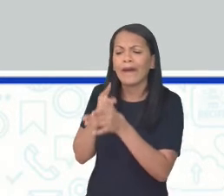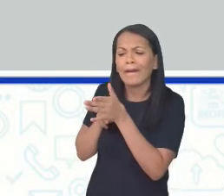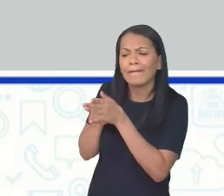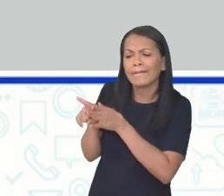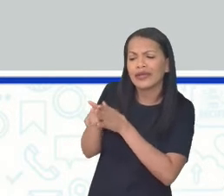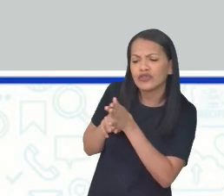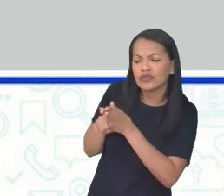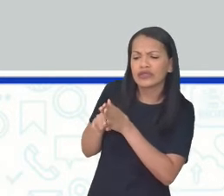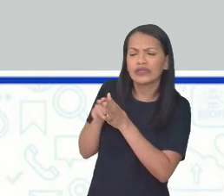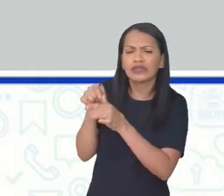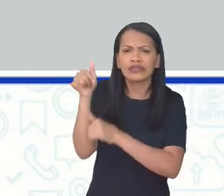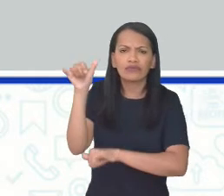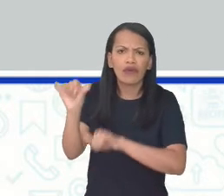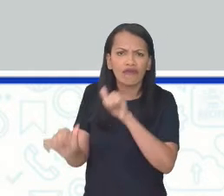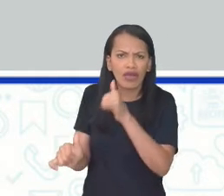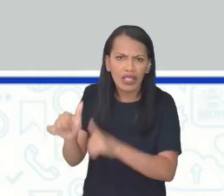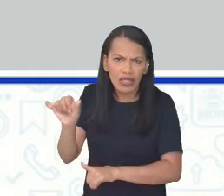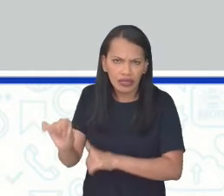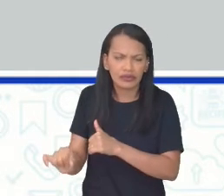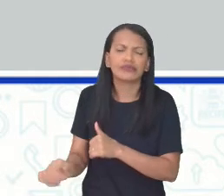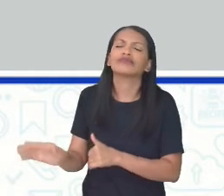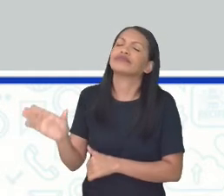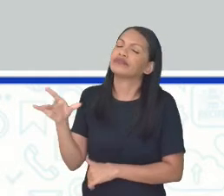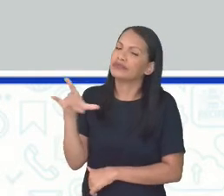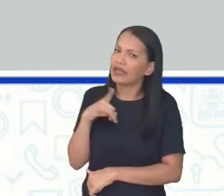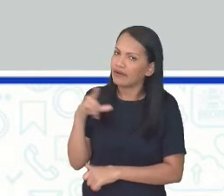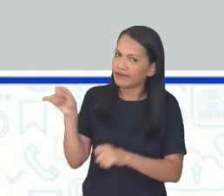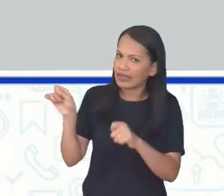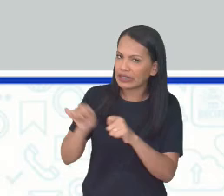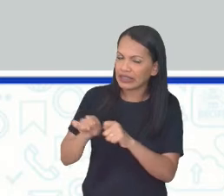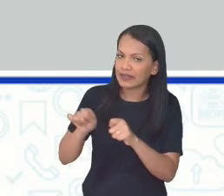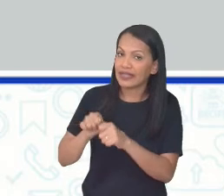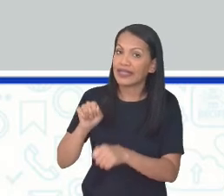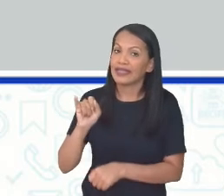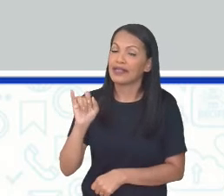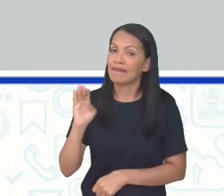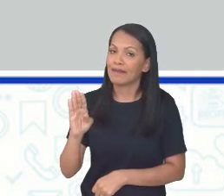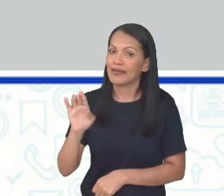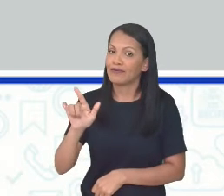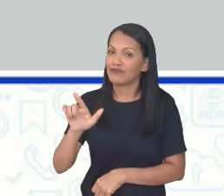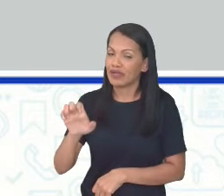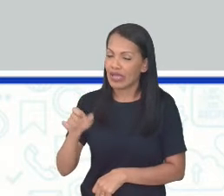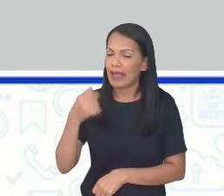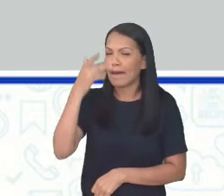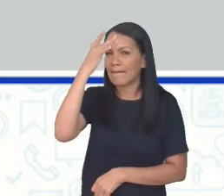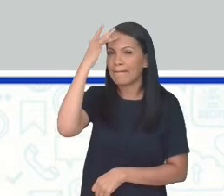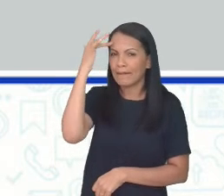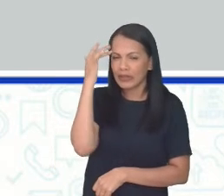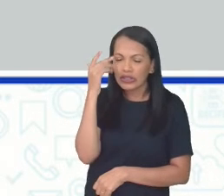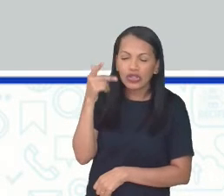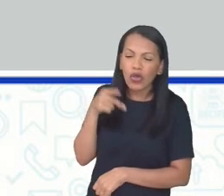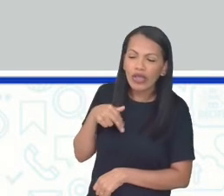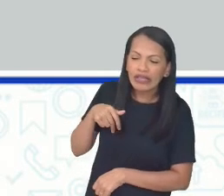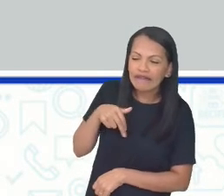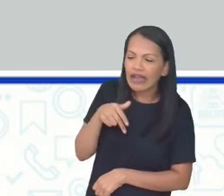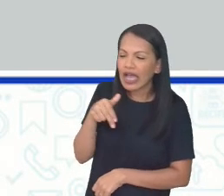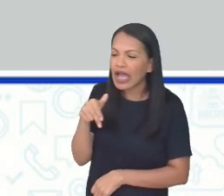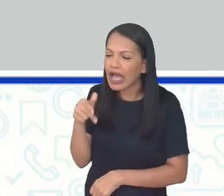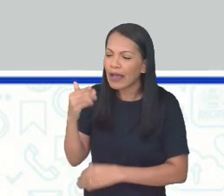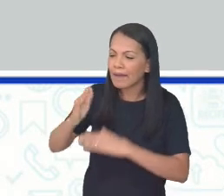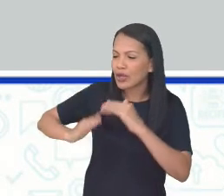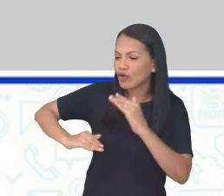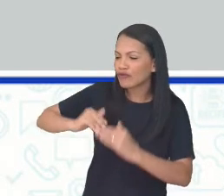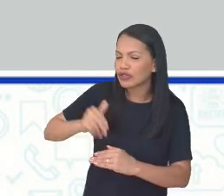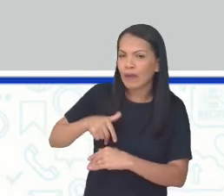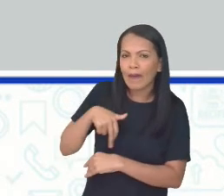Que está até sendo feito no momento, não é? Então, são aquelas pessoas, aqueles